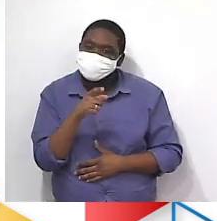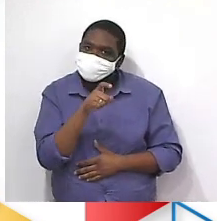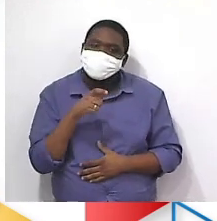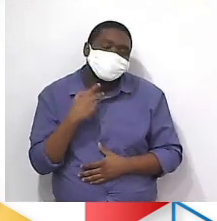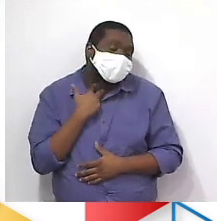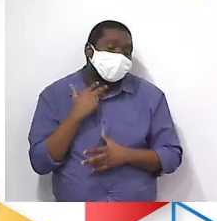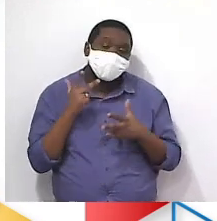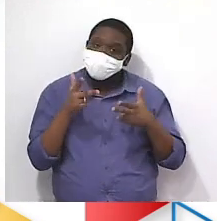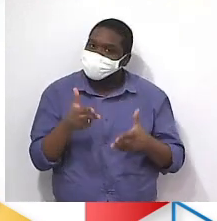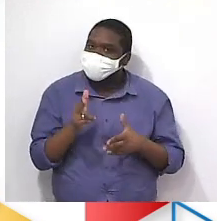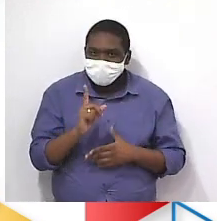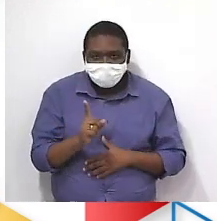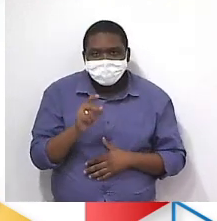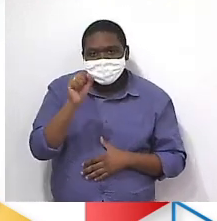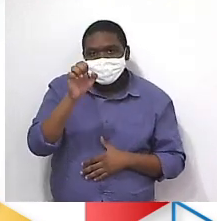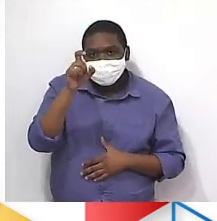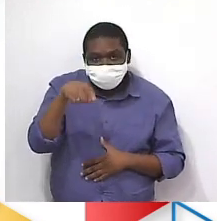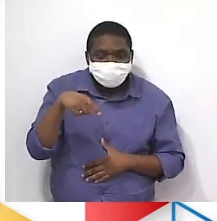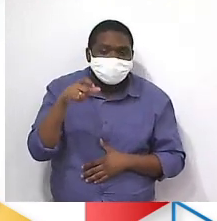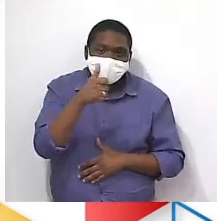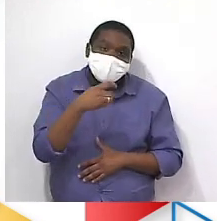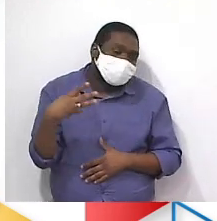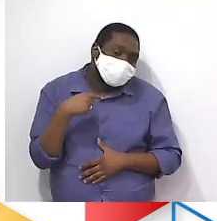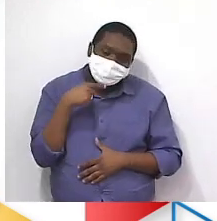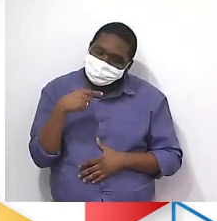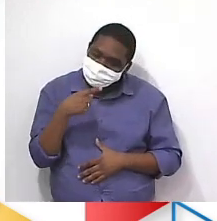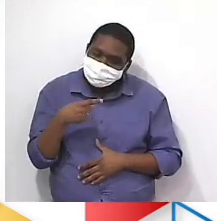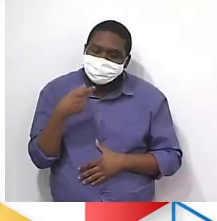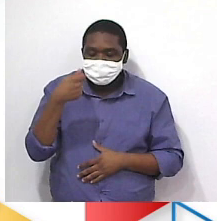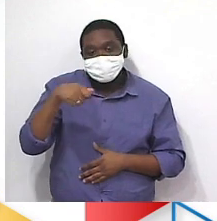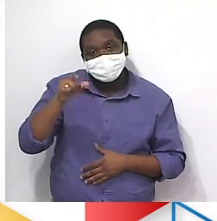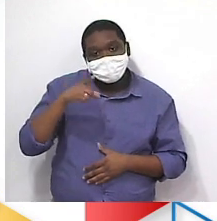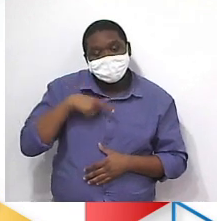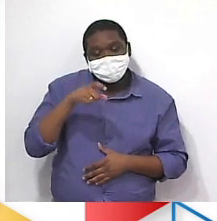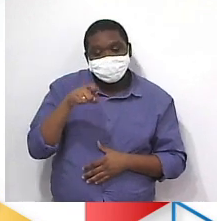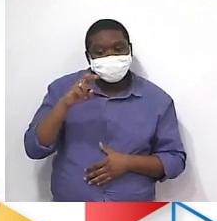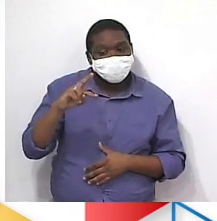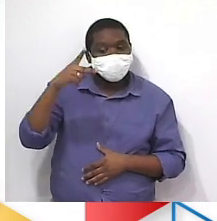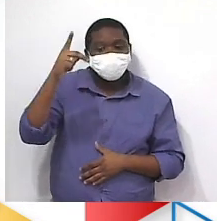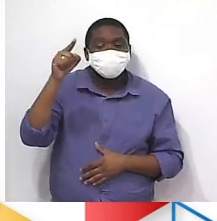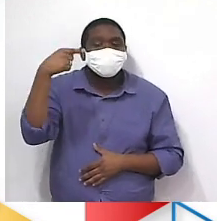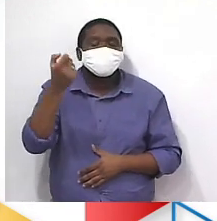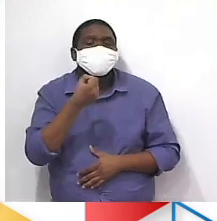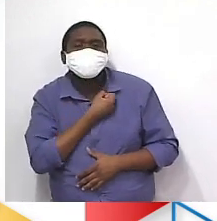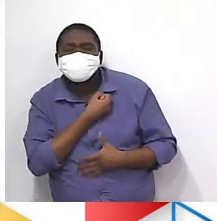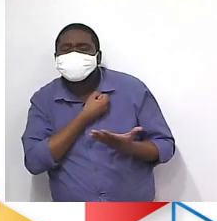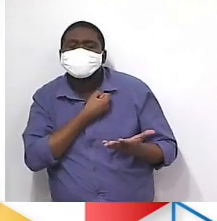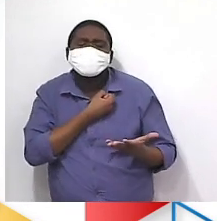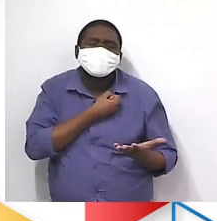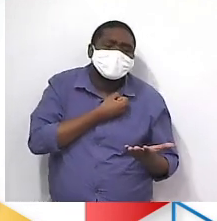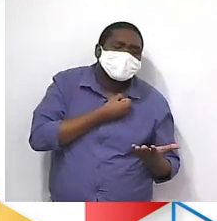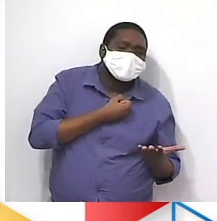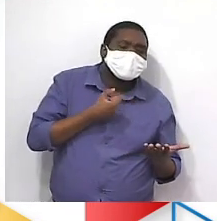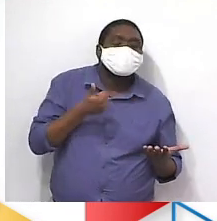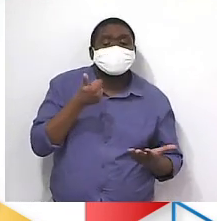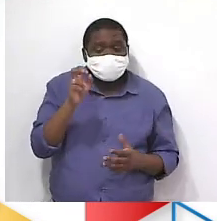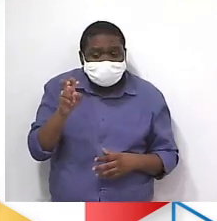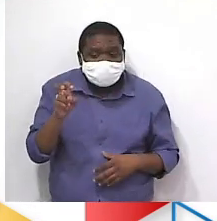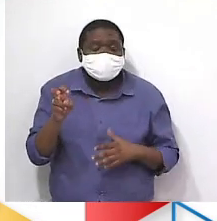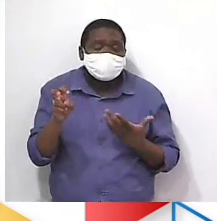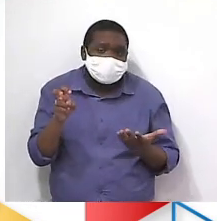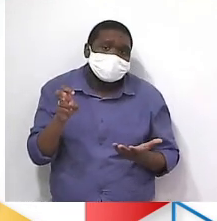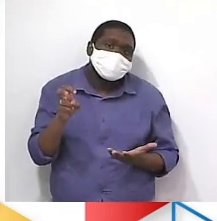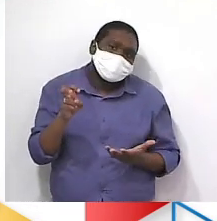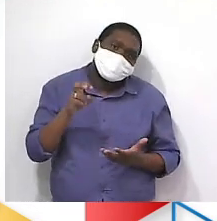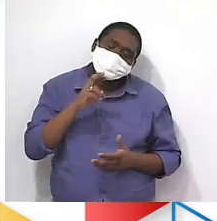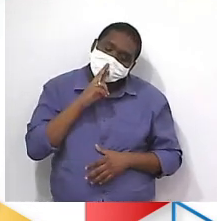14. Exato. Se ele for 14, não dá. Ele tem que ser maior. Qual é o próximo número depois de 14? 15. Então,